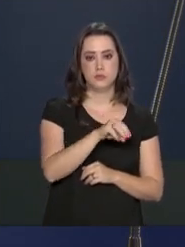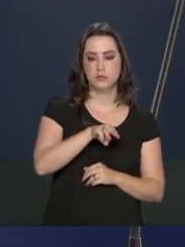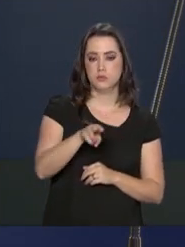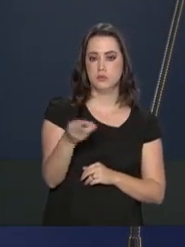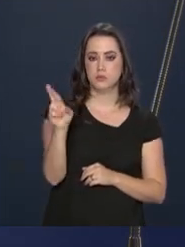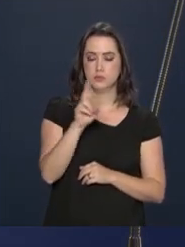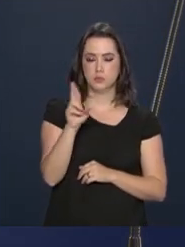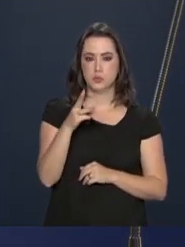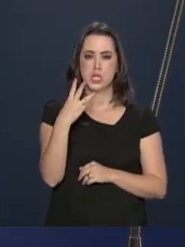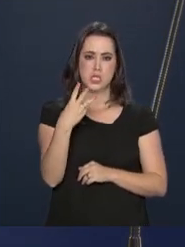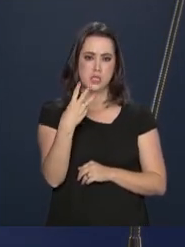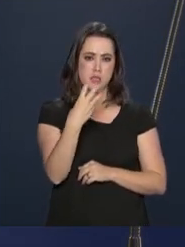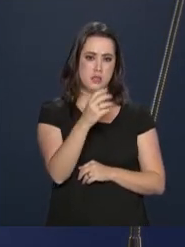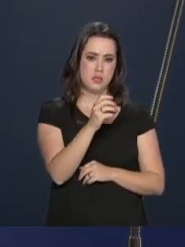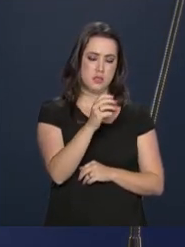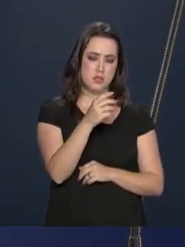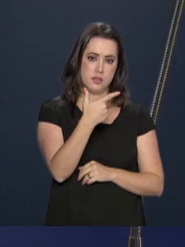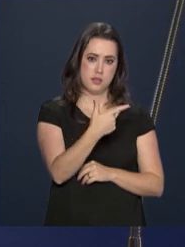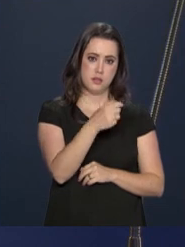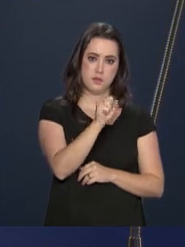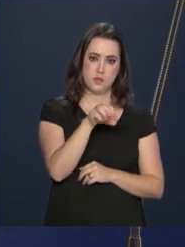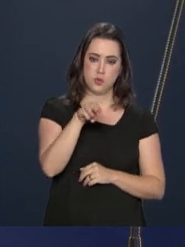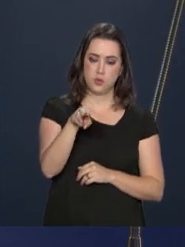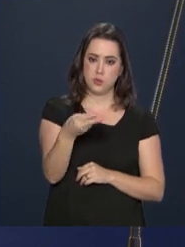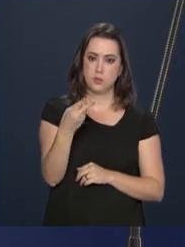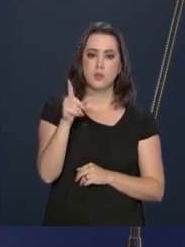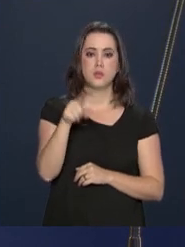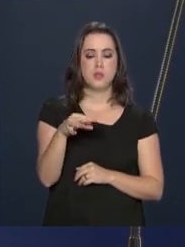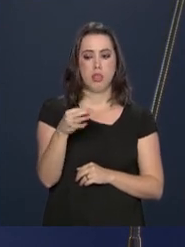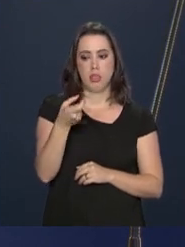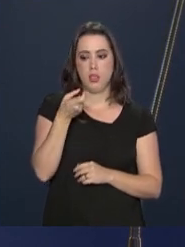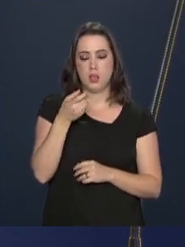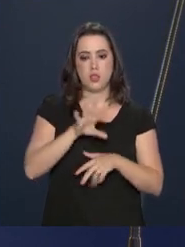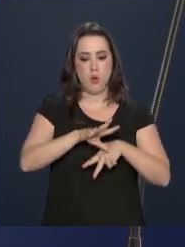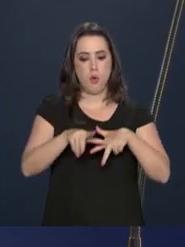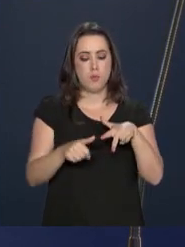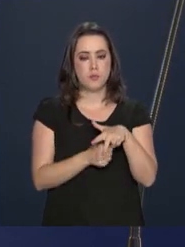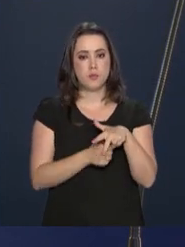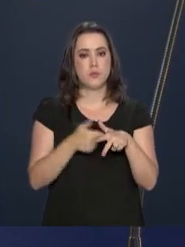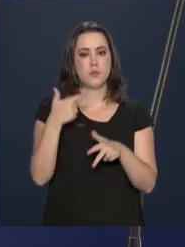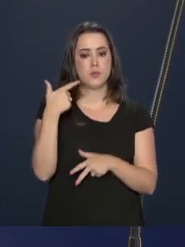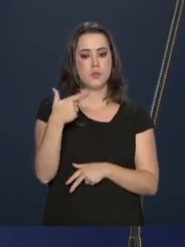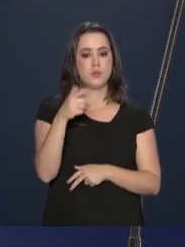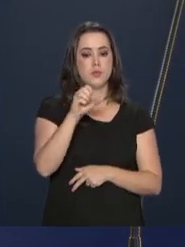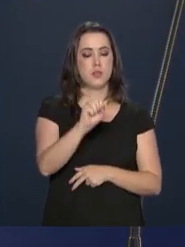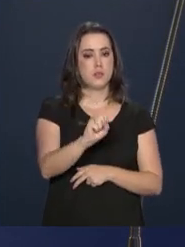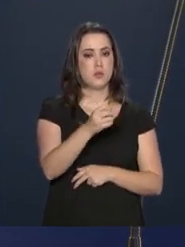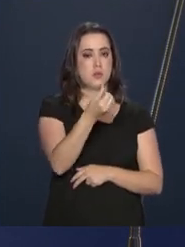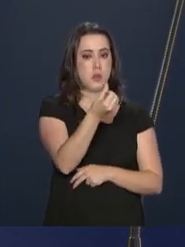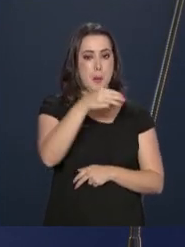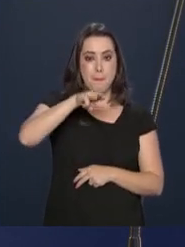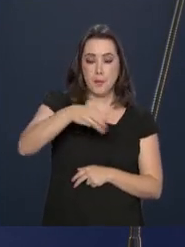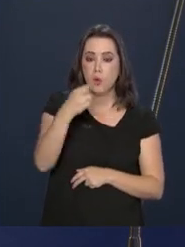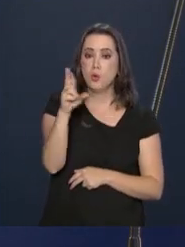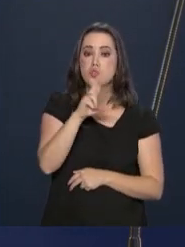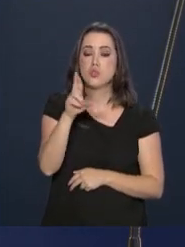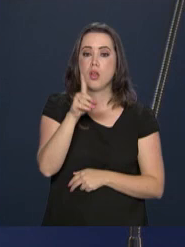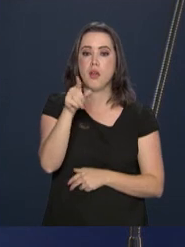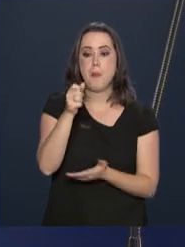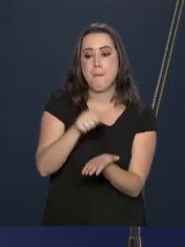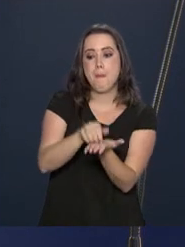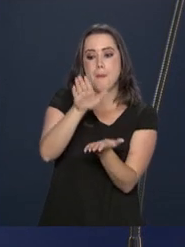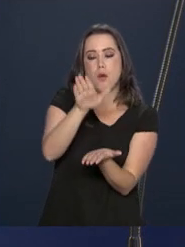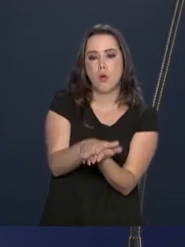R$ 1,490 bilhão, 328 milhões são referentes aí à restituição a título de propina, 286 milhões a título de